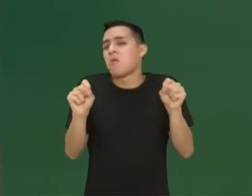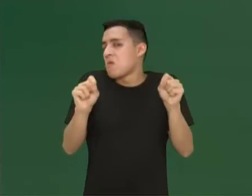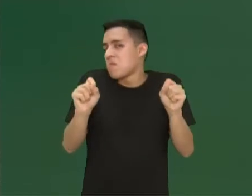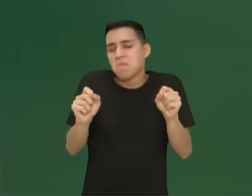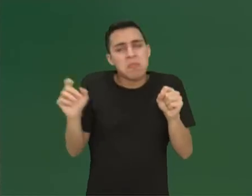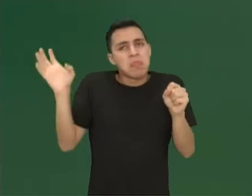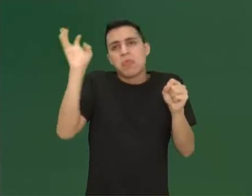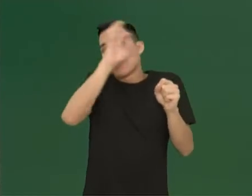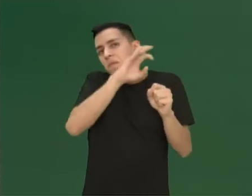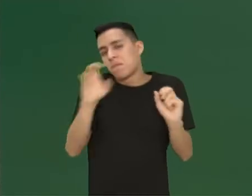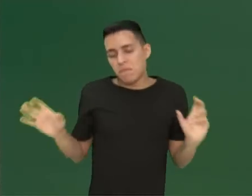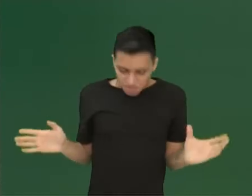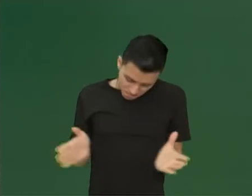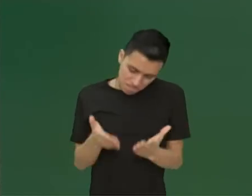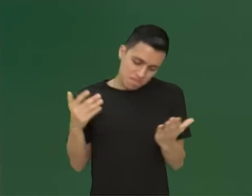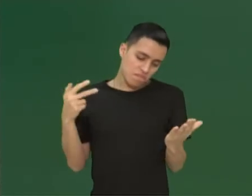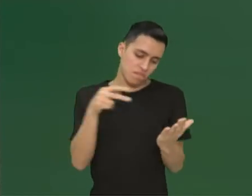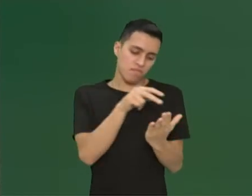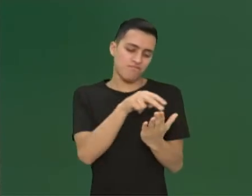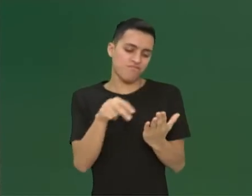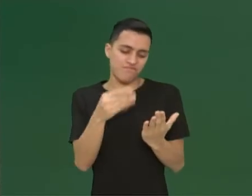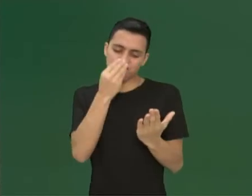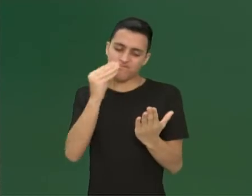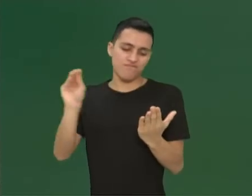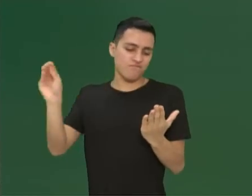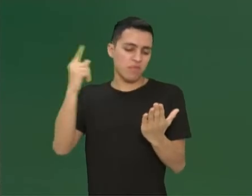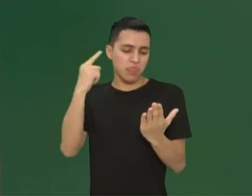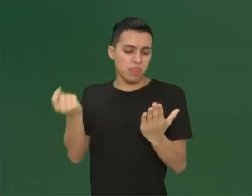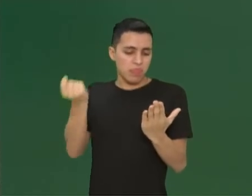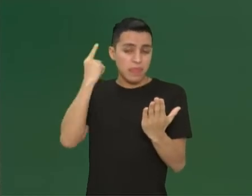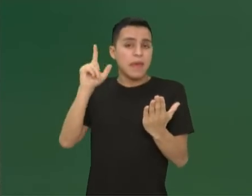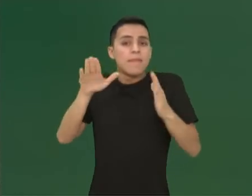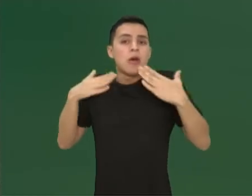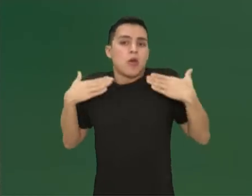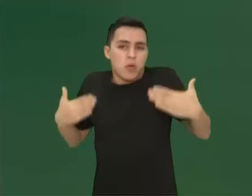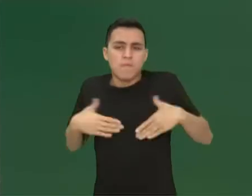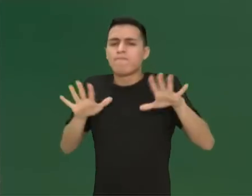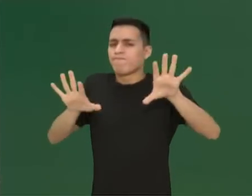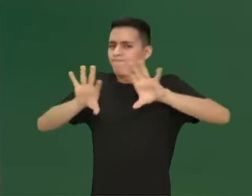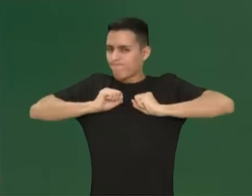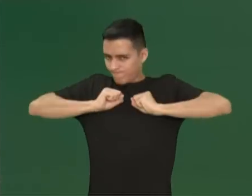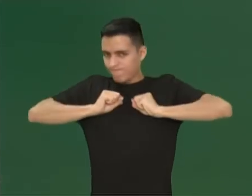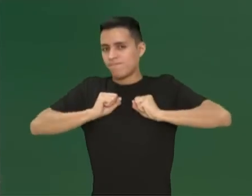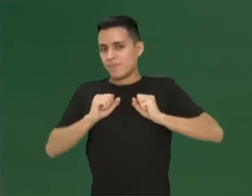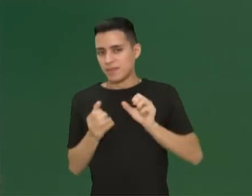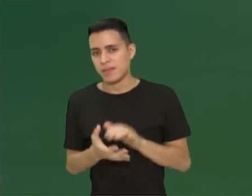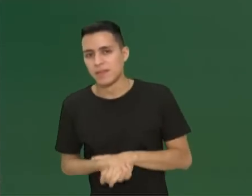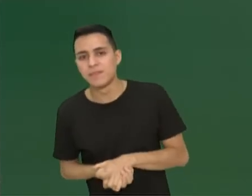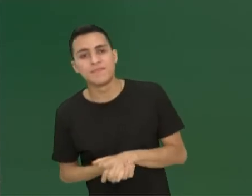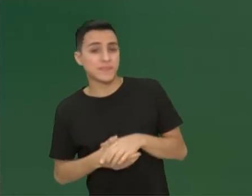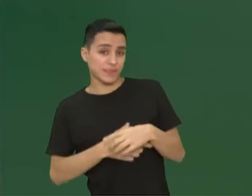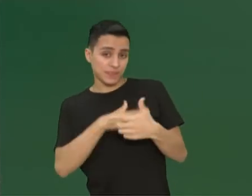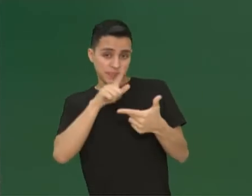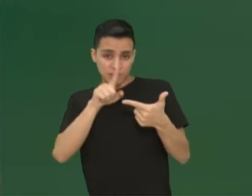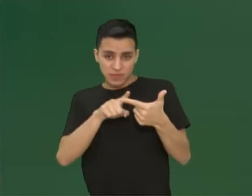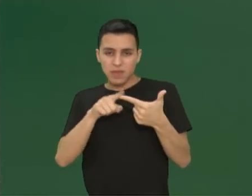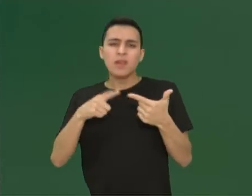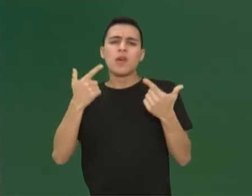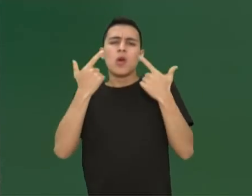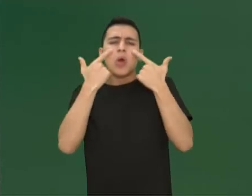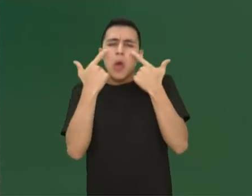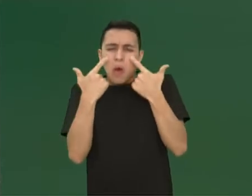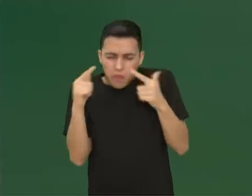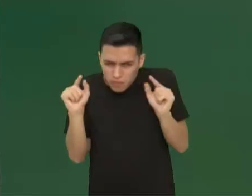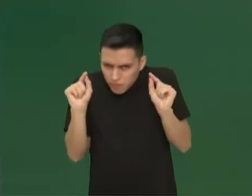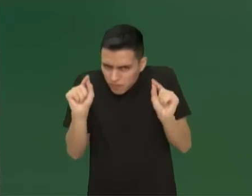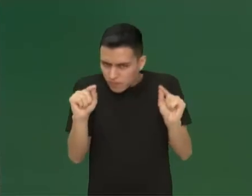perceber esses sons. Mas o seu corpo está capturando. Uma outra situação, percebam os olhos. Então,